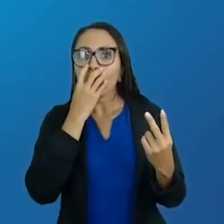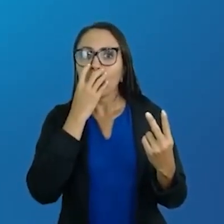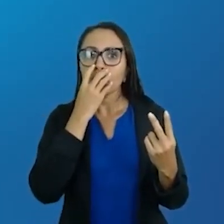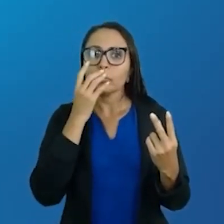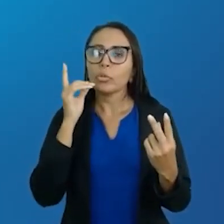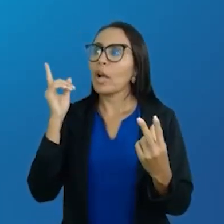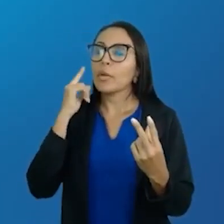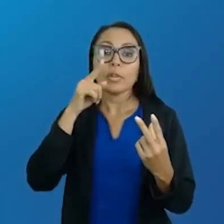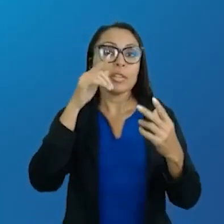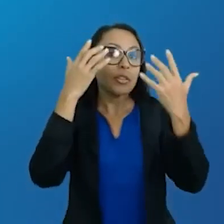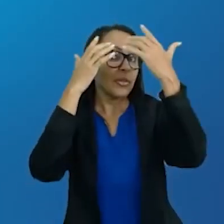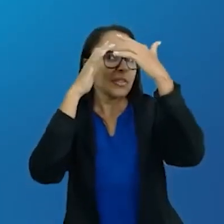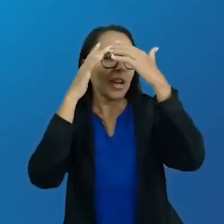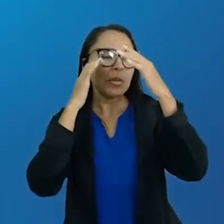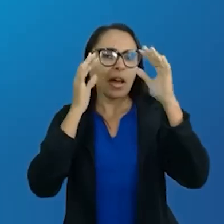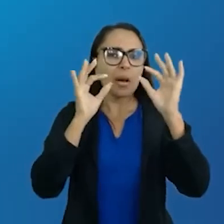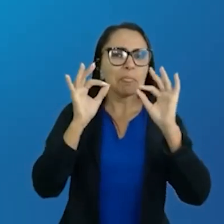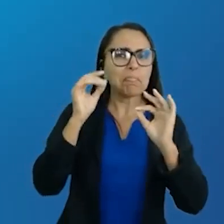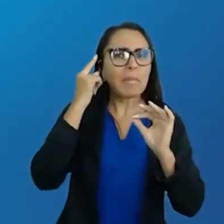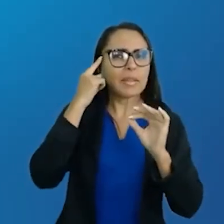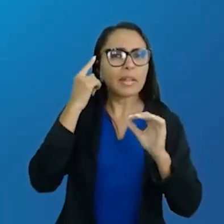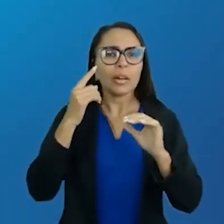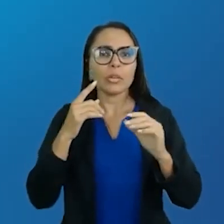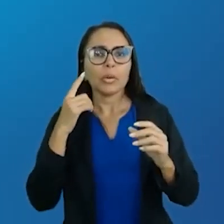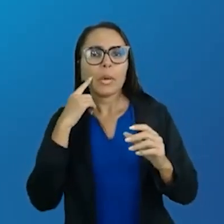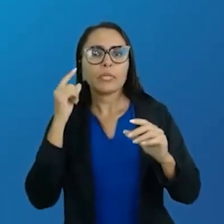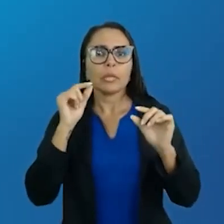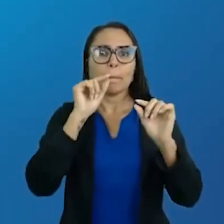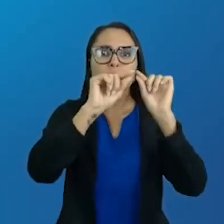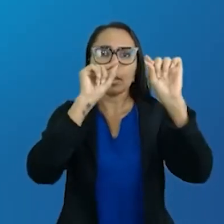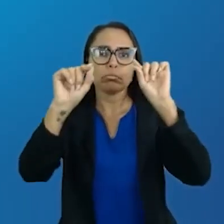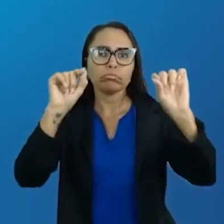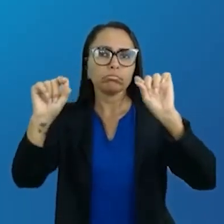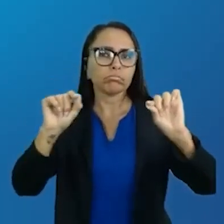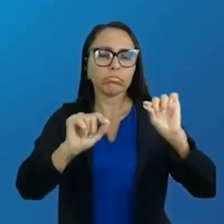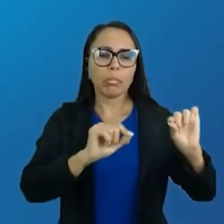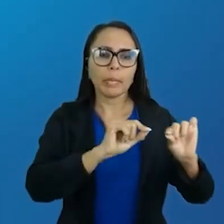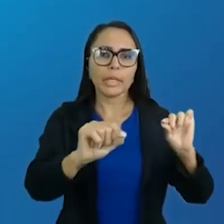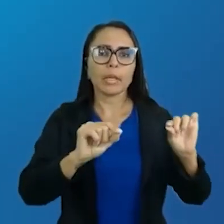seu cérebro está formando o cachorro. Mas na real são várias pintas soltas. São várias